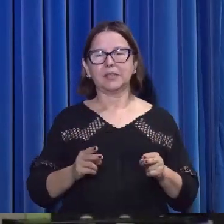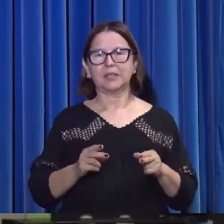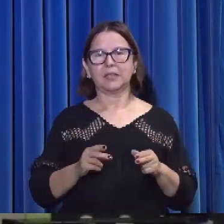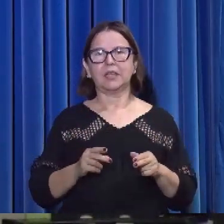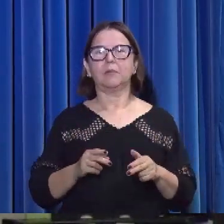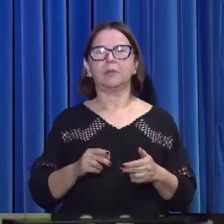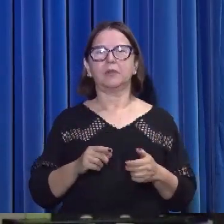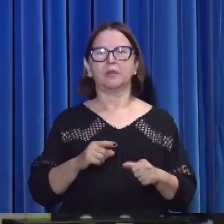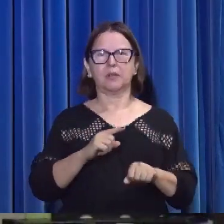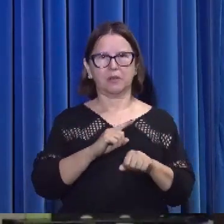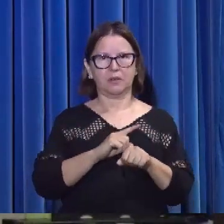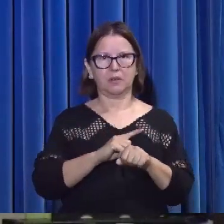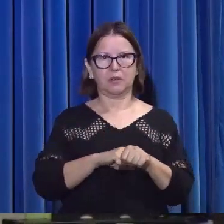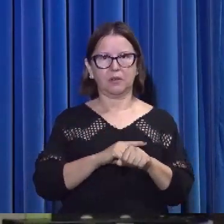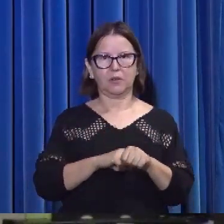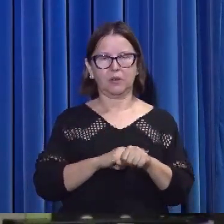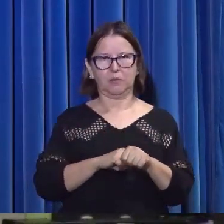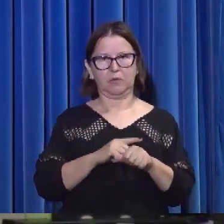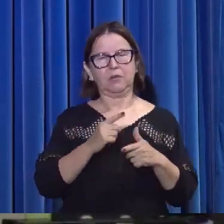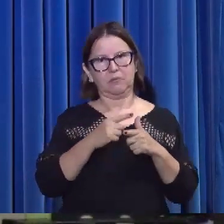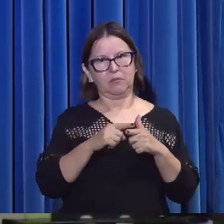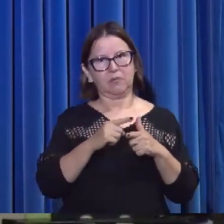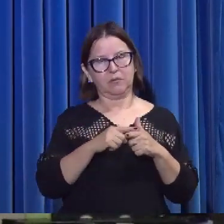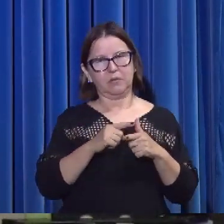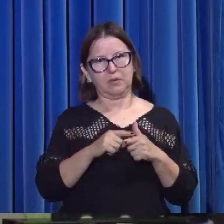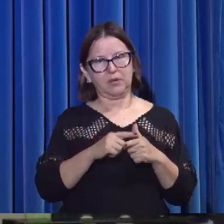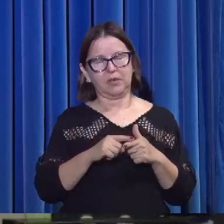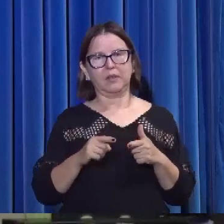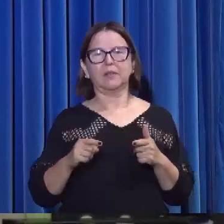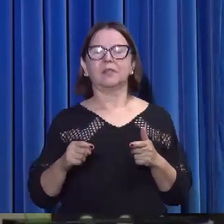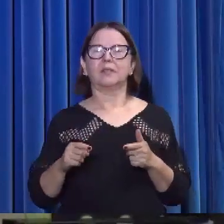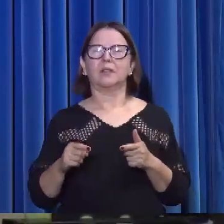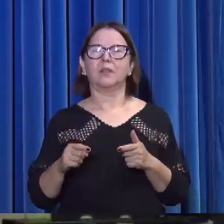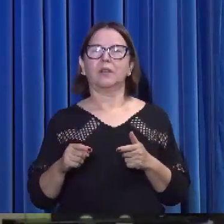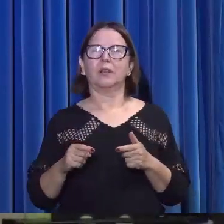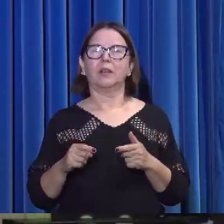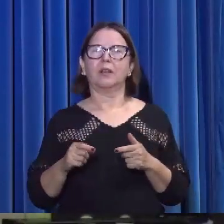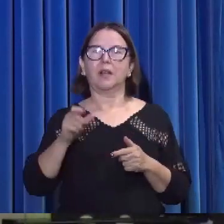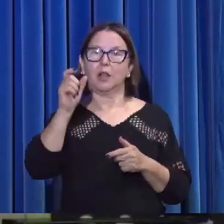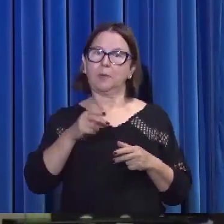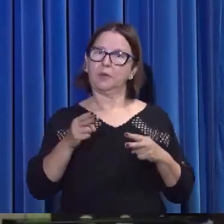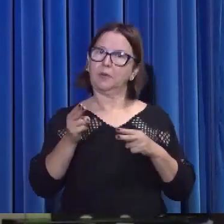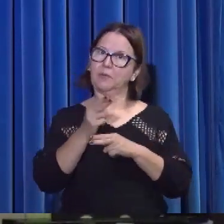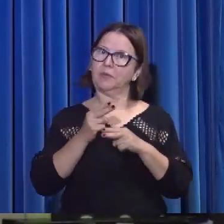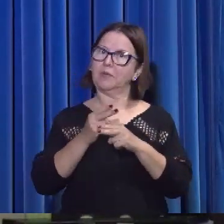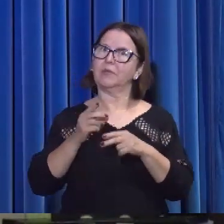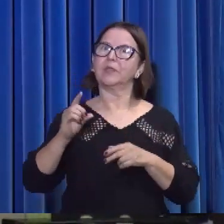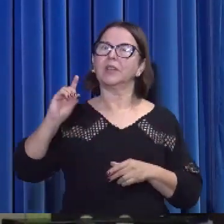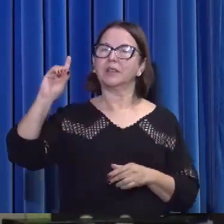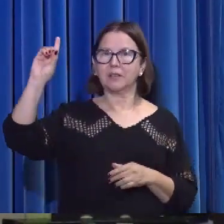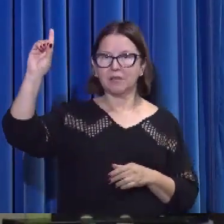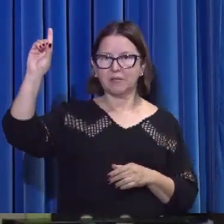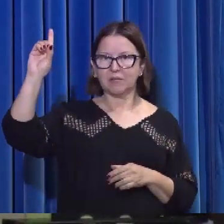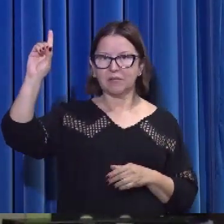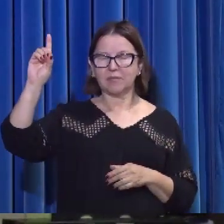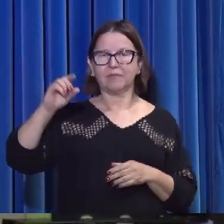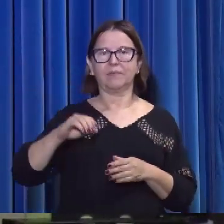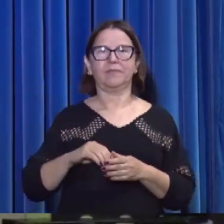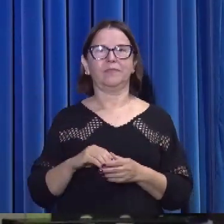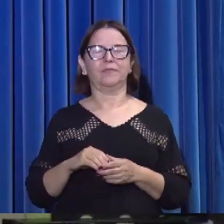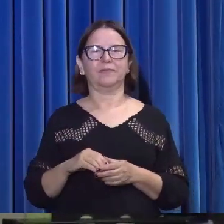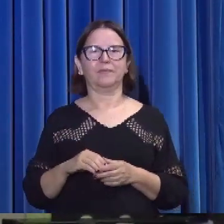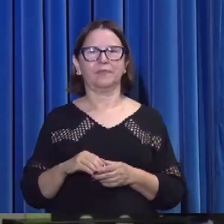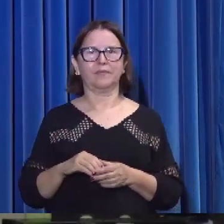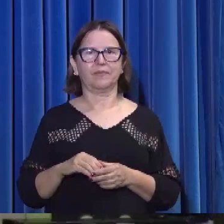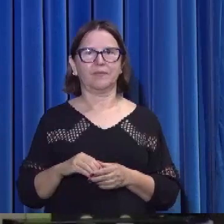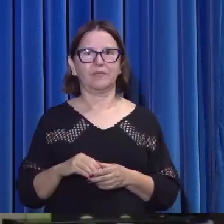salmista vai dizer, antes de ser afligido, eu andava errado. Mas agora guarda a tua palavra. Eu sei que você não quer passar por aflição. Eu não quero passar